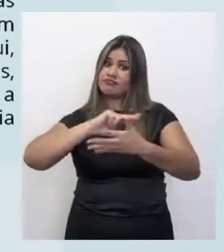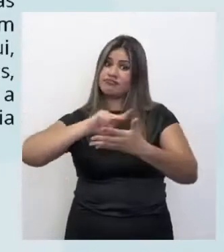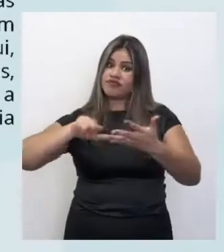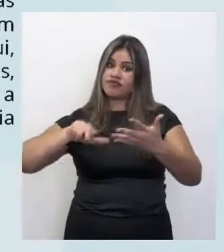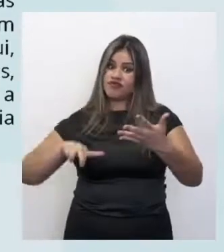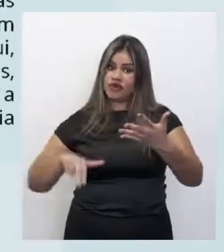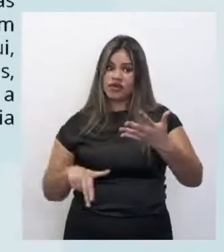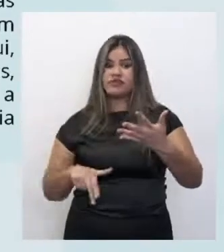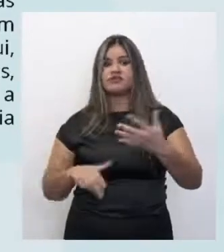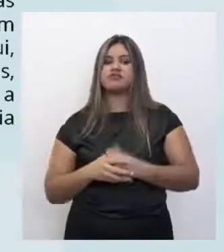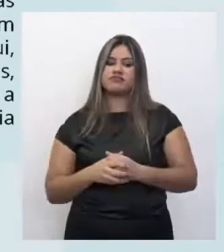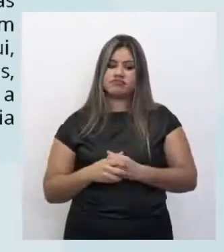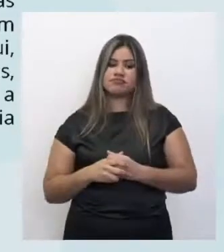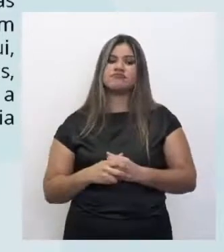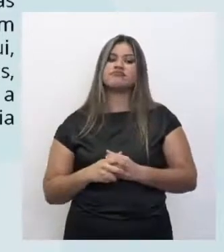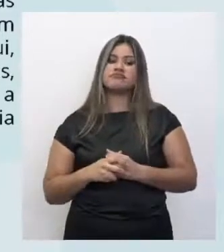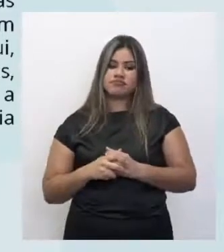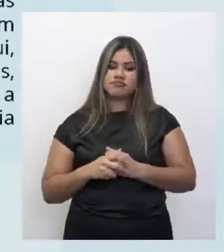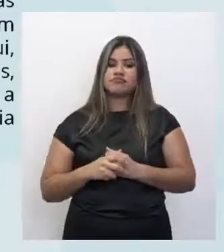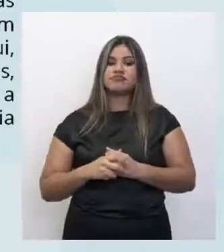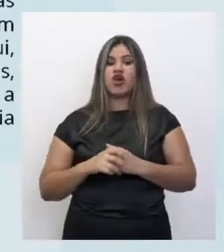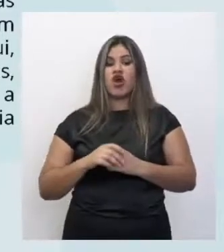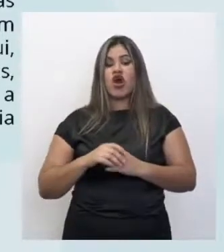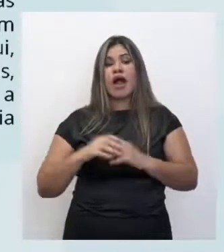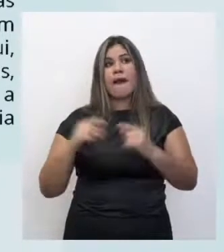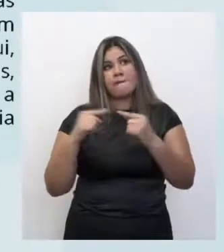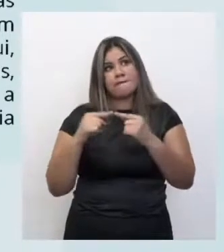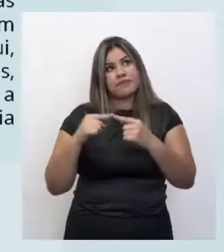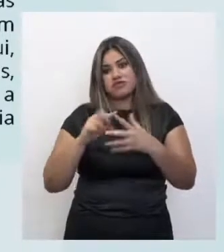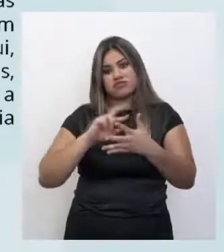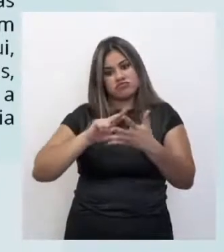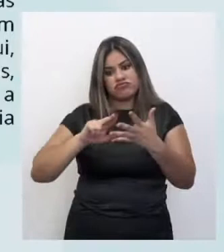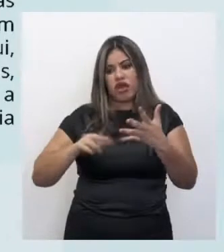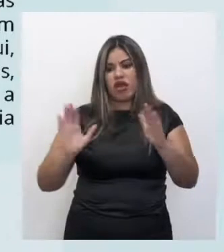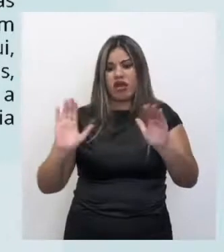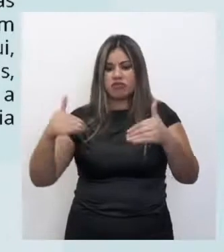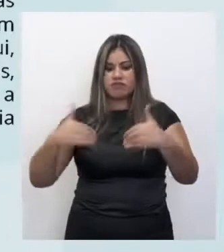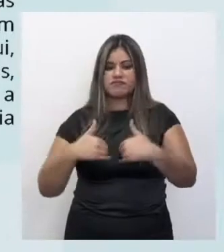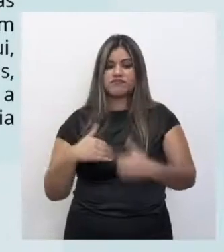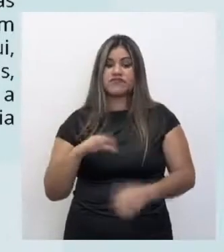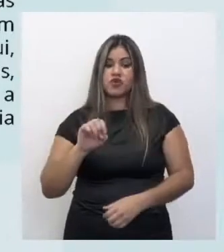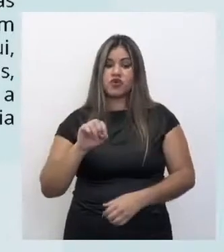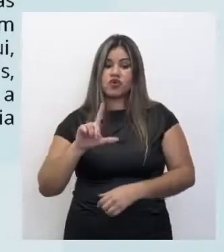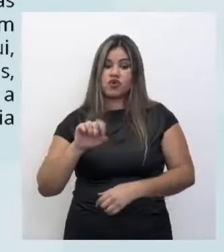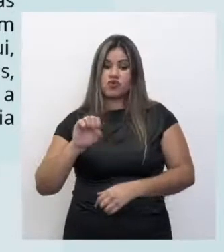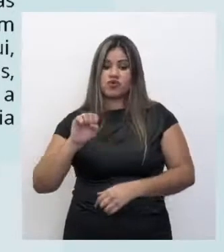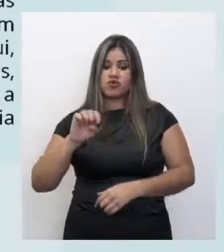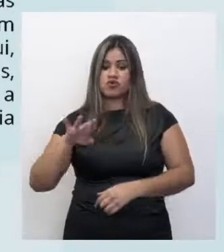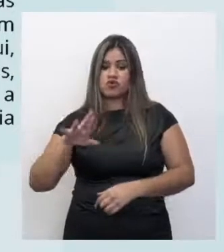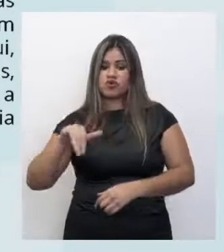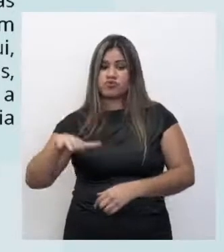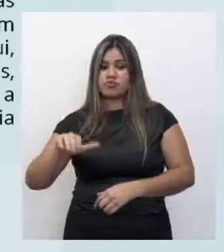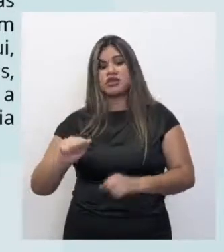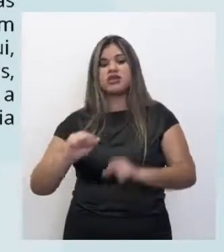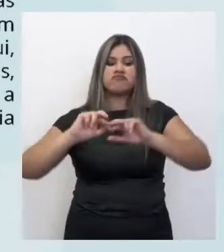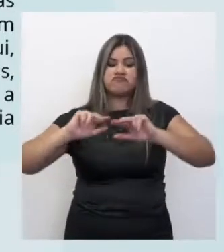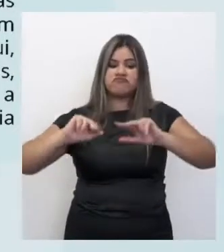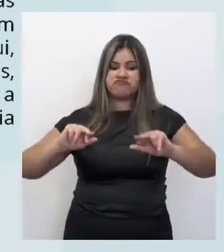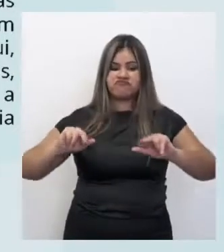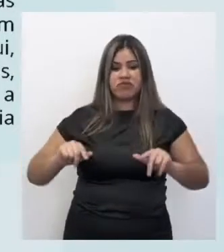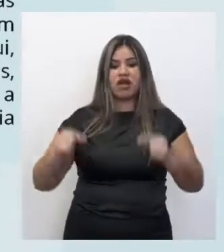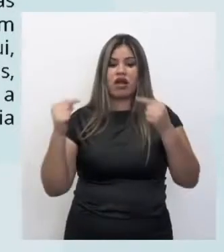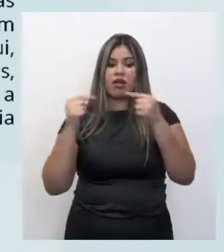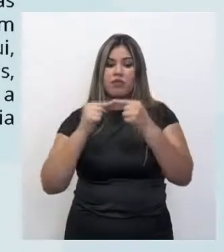ali condições, né, Ed? Sim, é uma condição que a pessoa apresenta. Colostomia, entre outras condições, advindos da noção de que